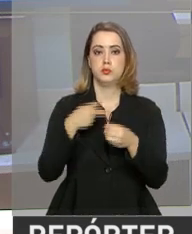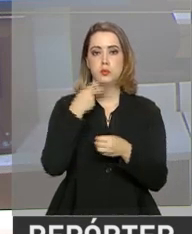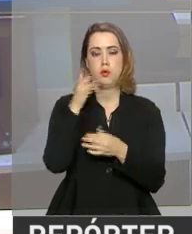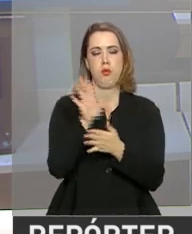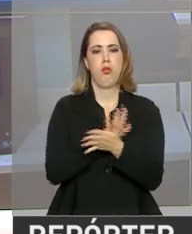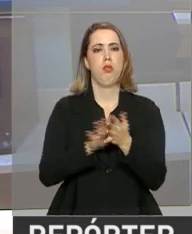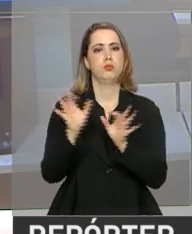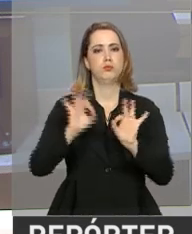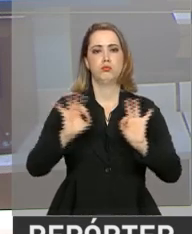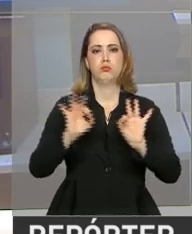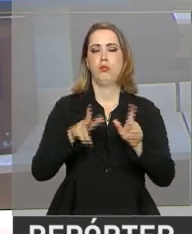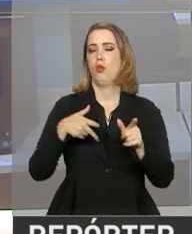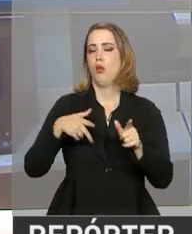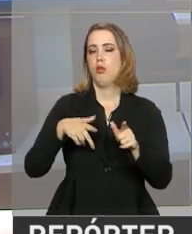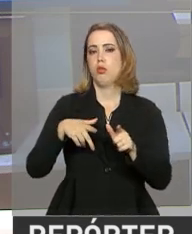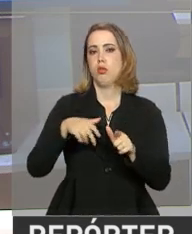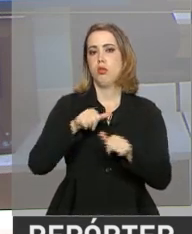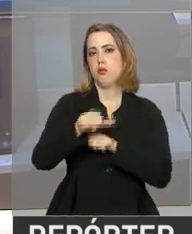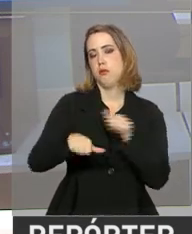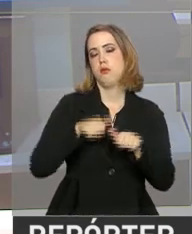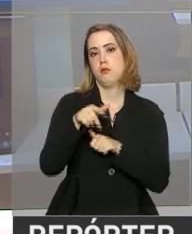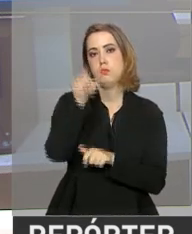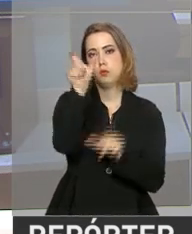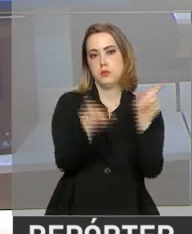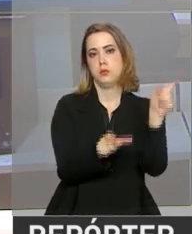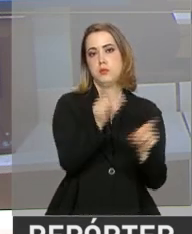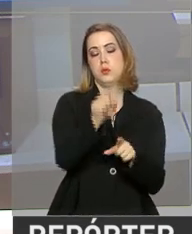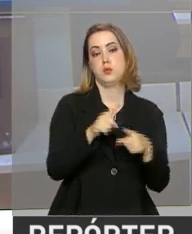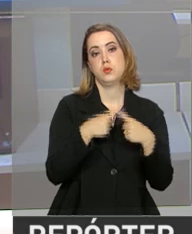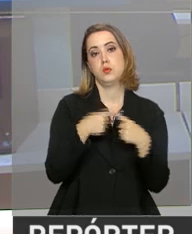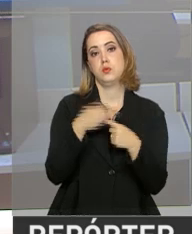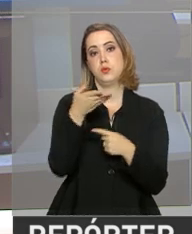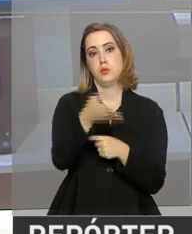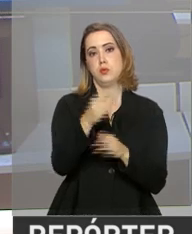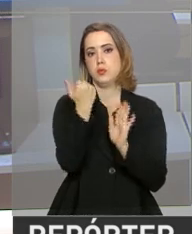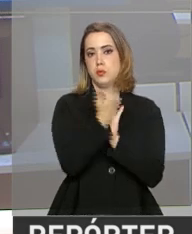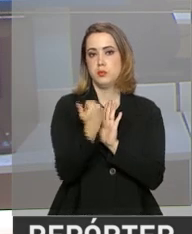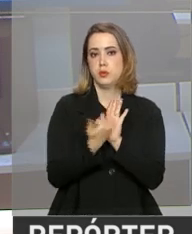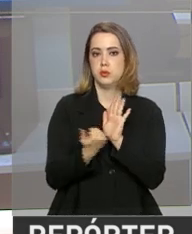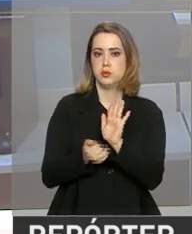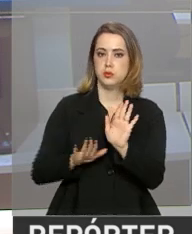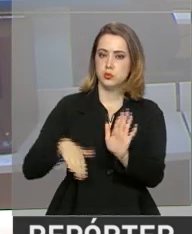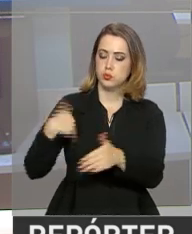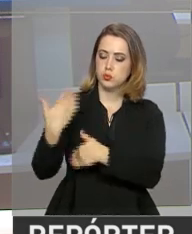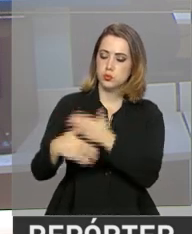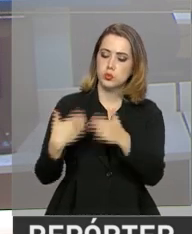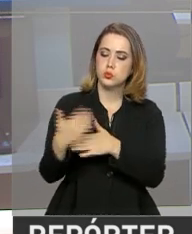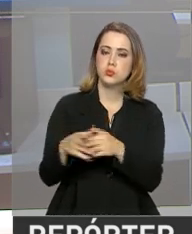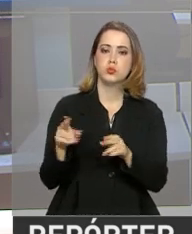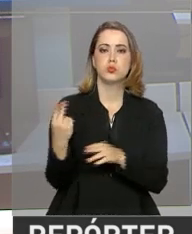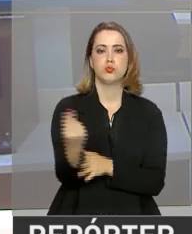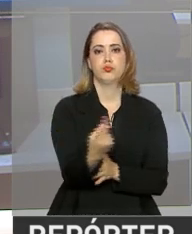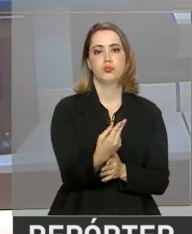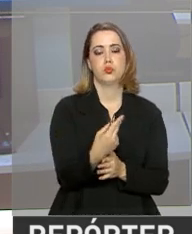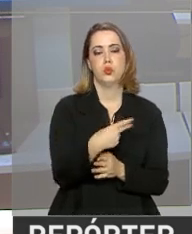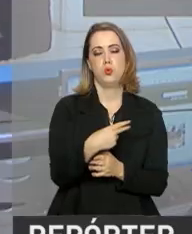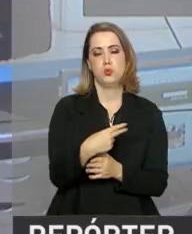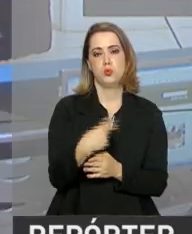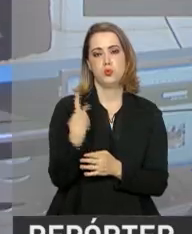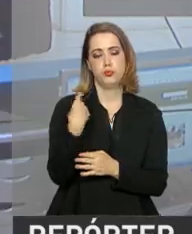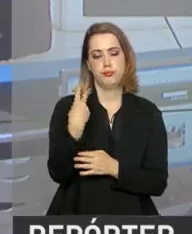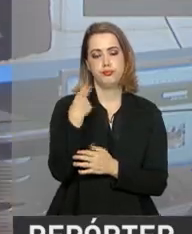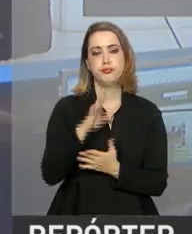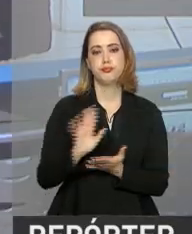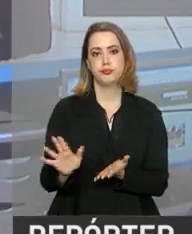que nada muda para o consumidor já que a medida não tem consequências no planejamento e contratação do Minha Casa Minha